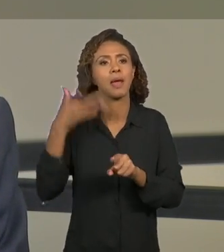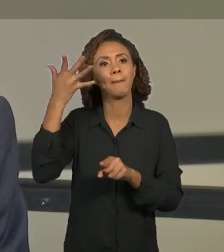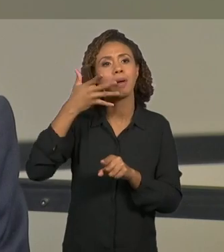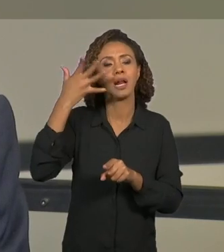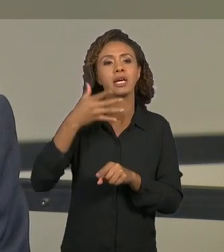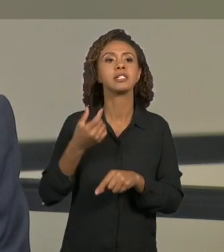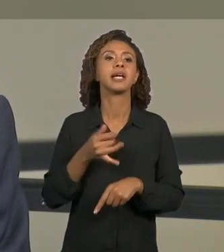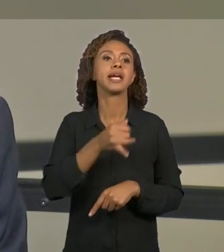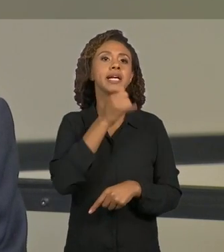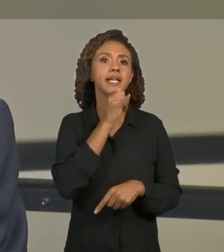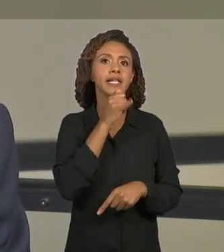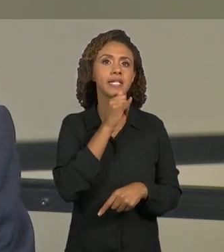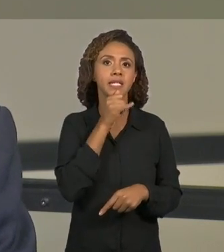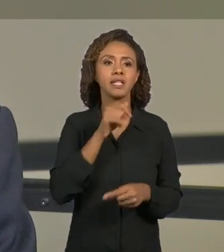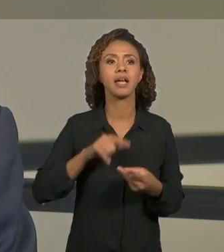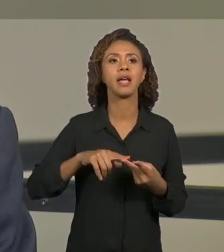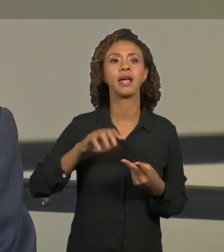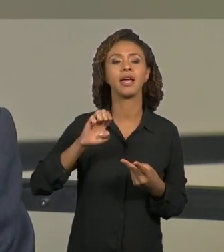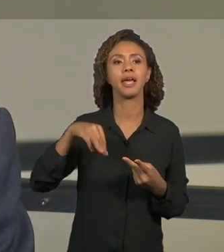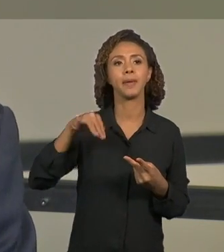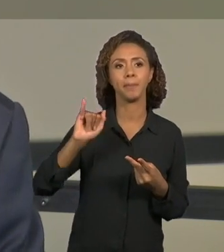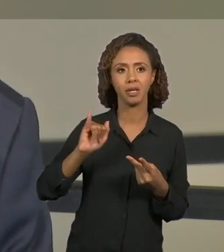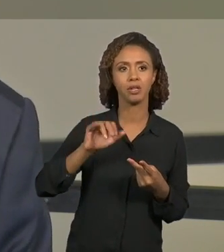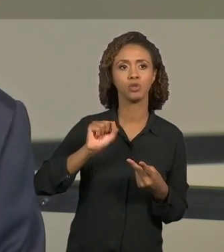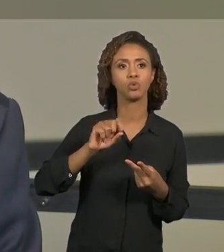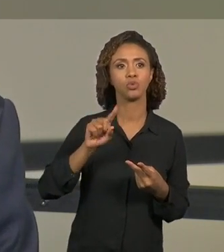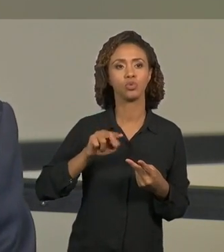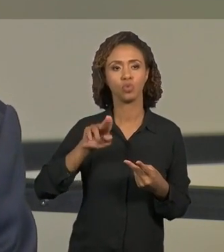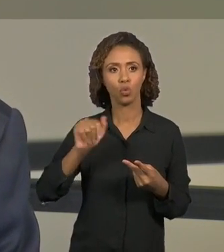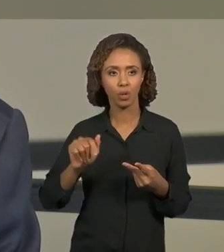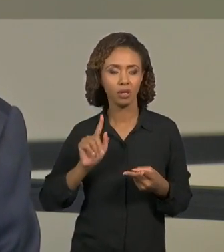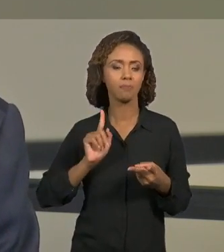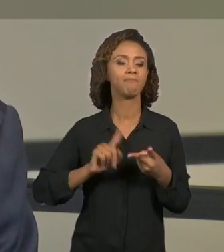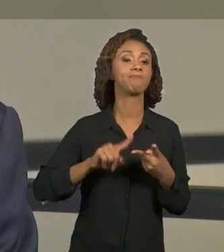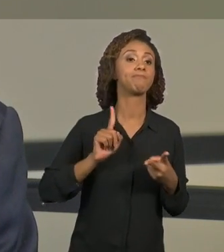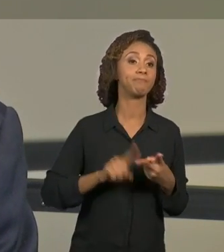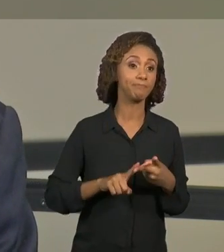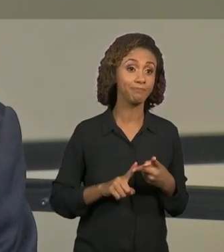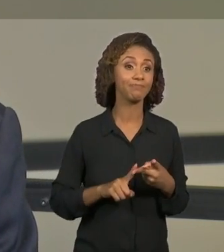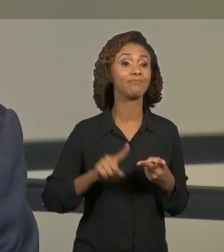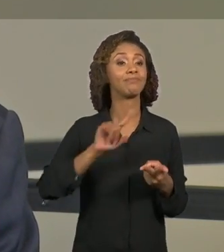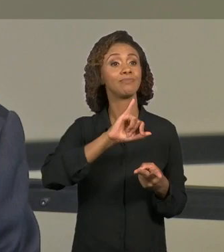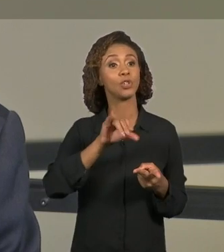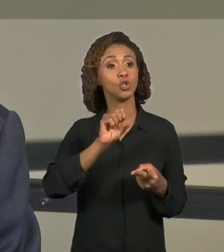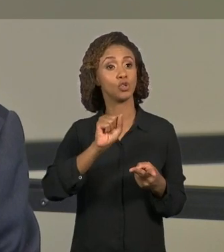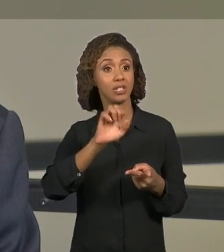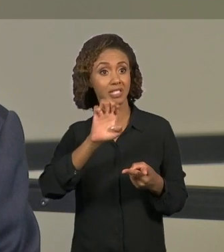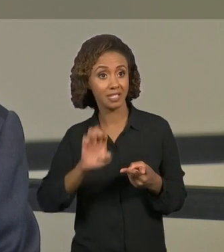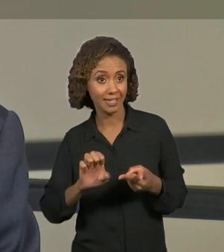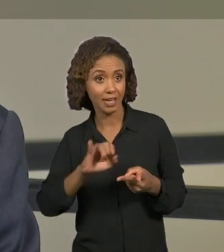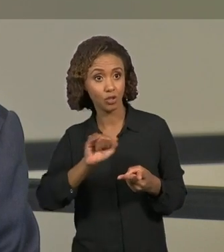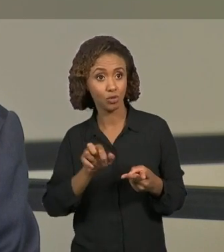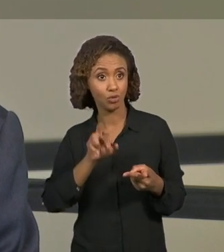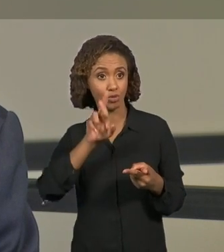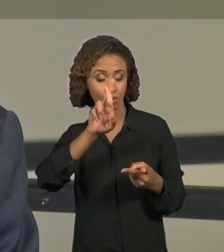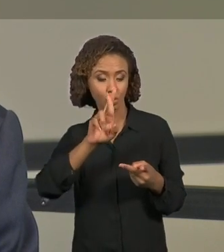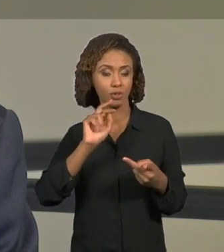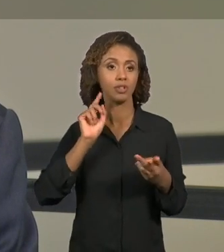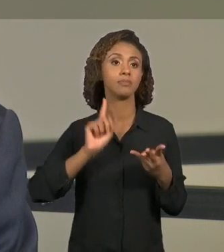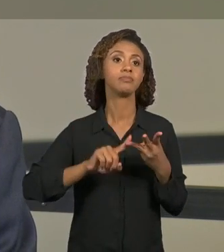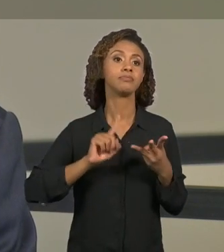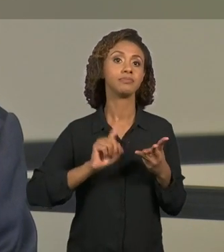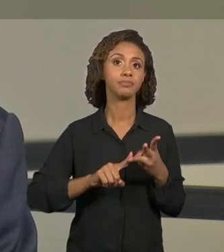alguns aqui ó henry suzuki da axonal consultoria o josé finocchio júnior consultor do pm